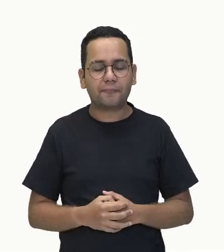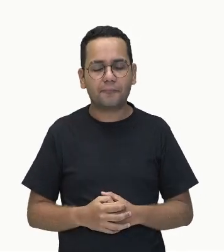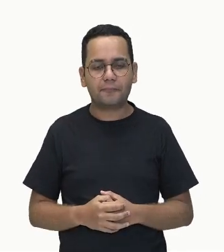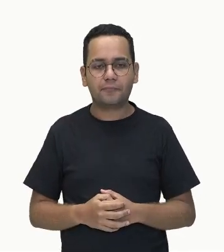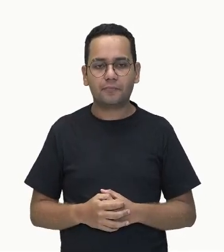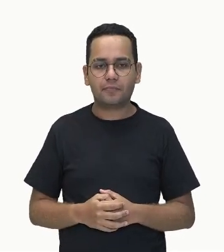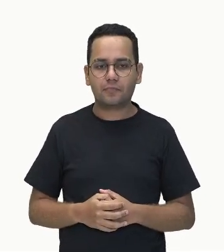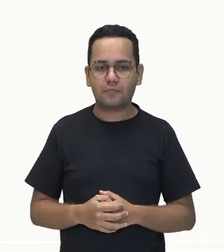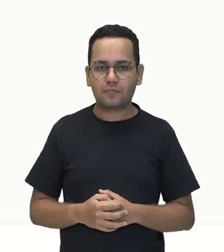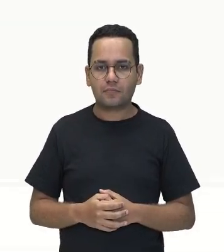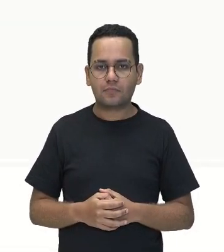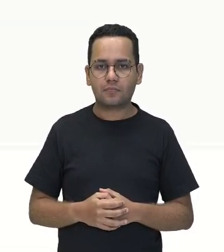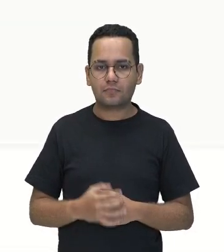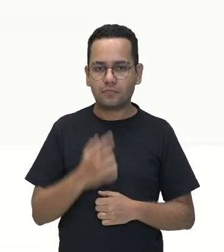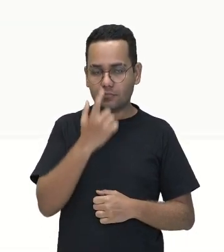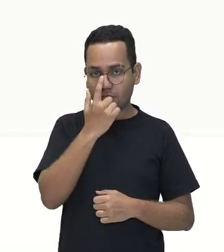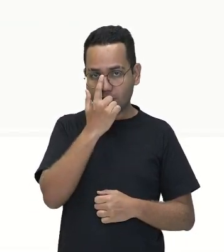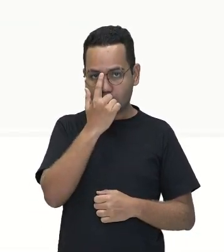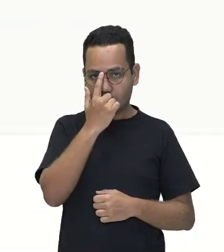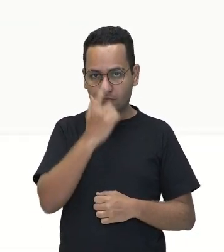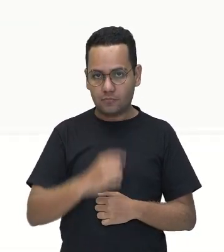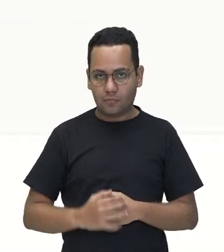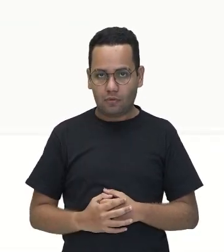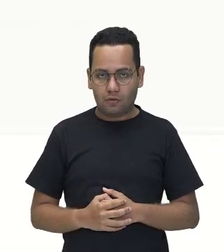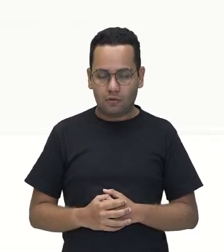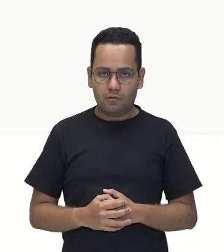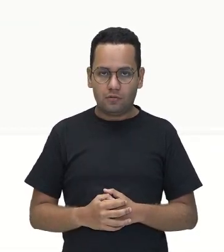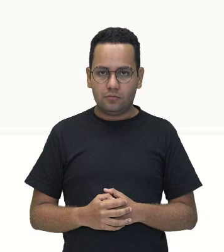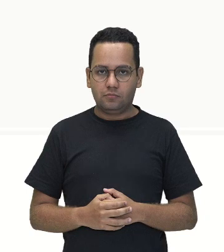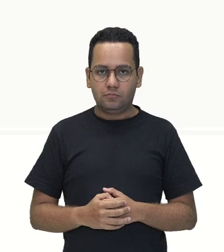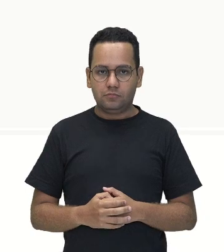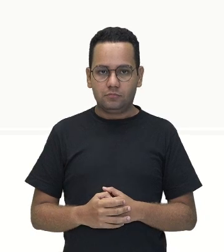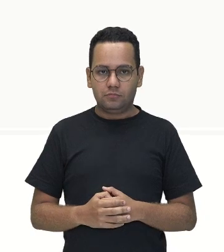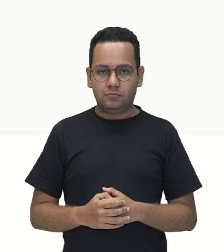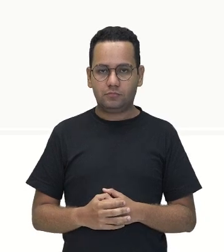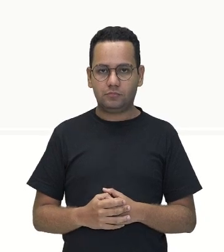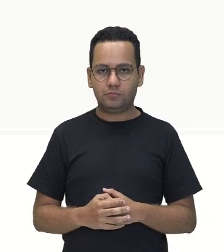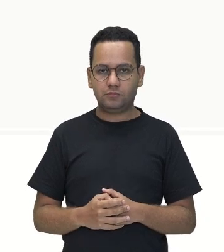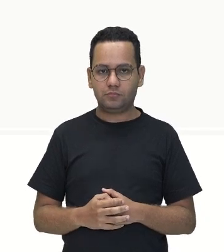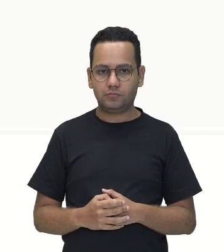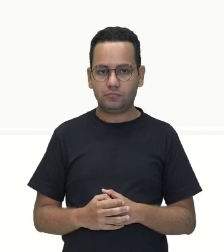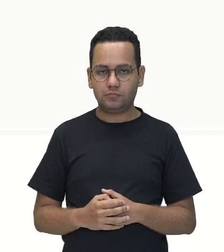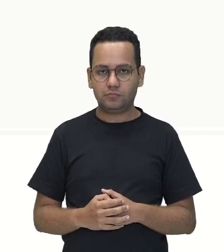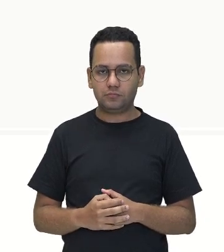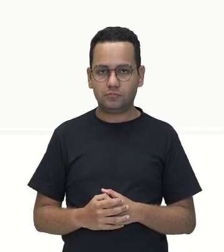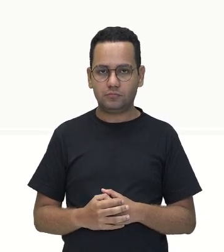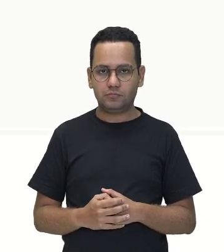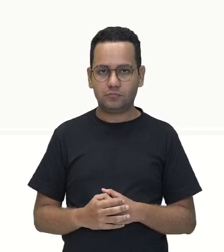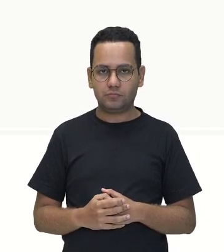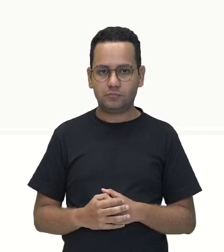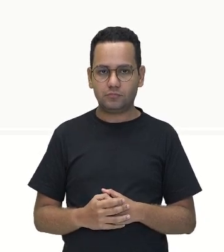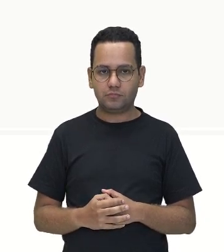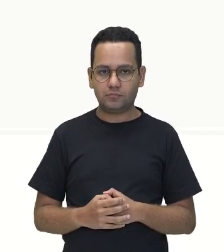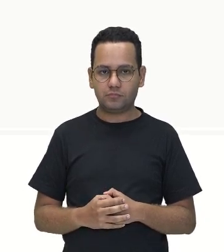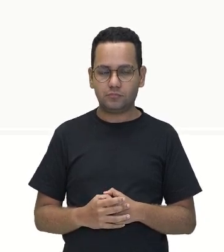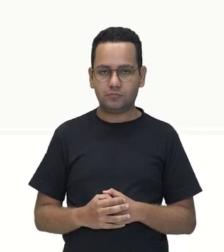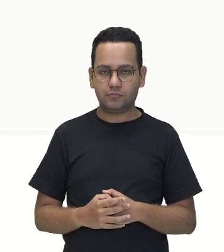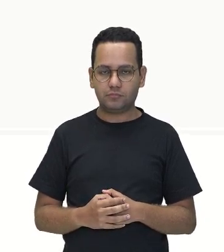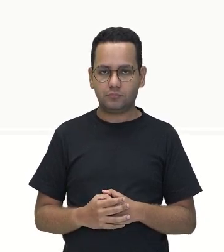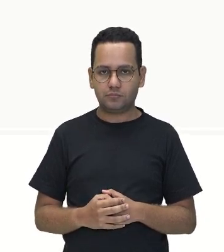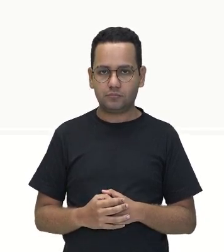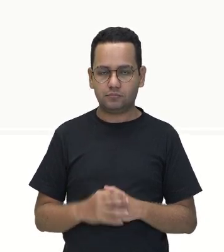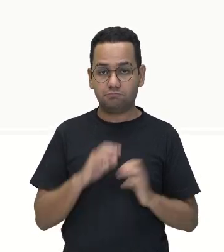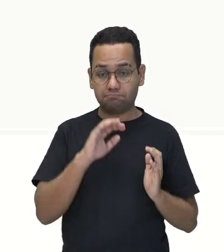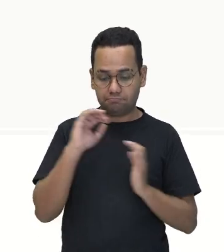gente vai fazer aqui nesse caso ó eu quero transformar um so